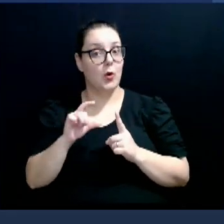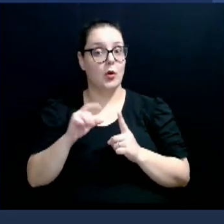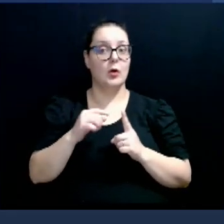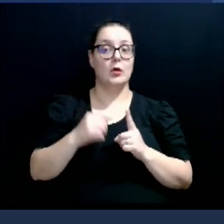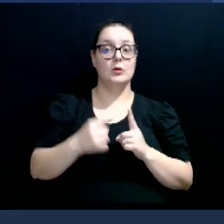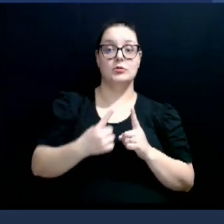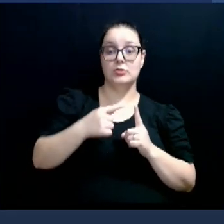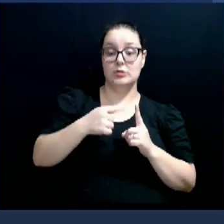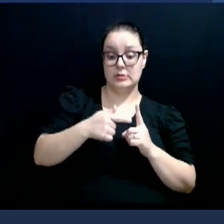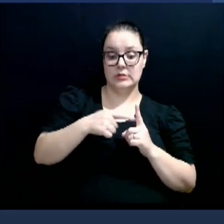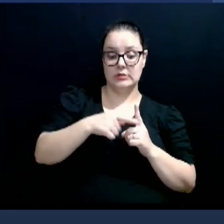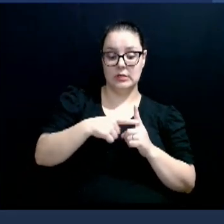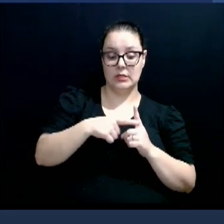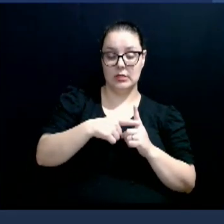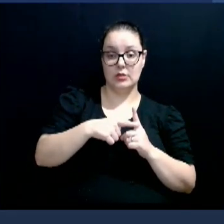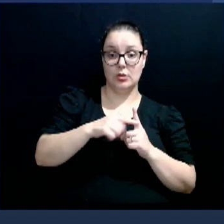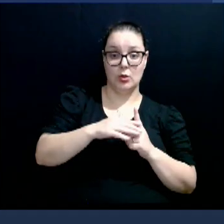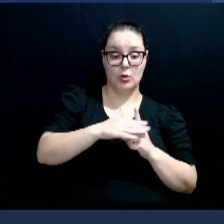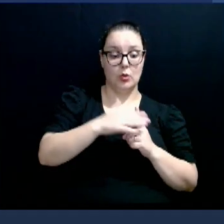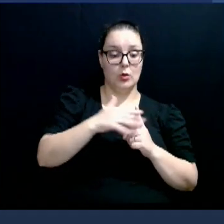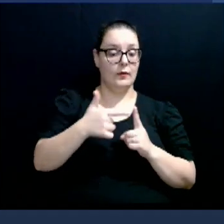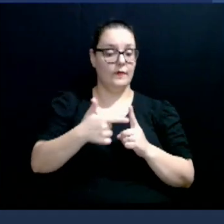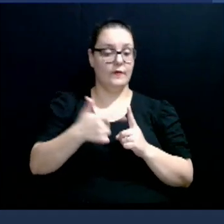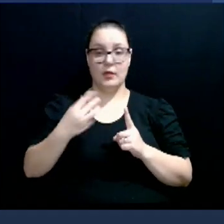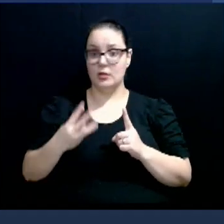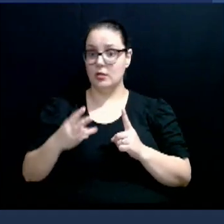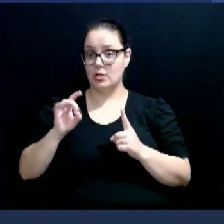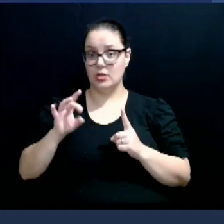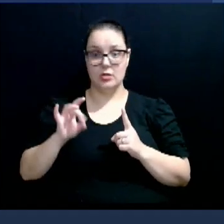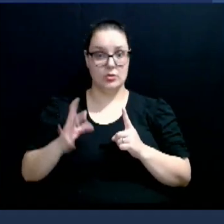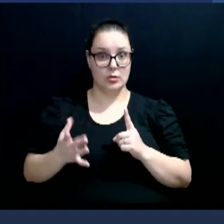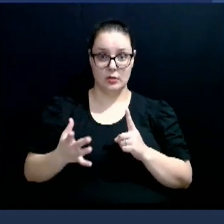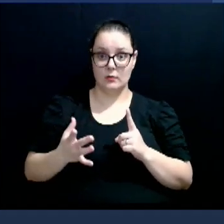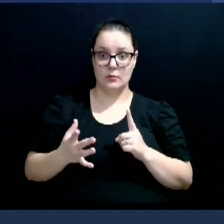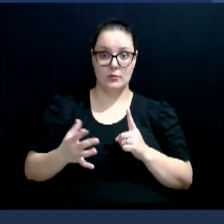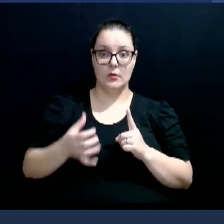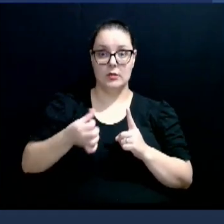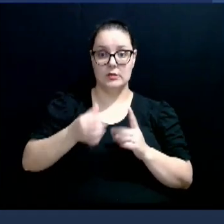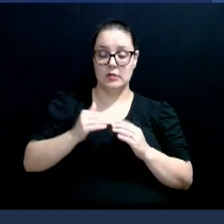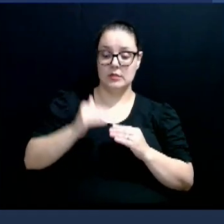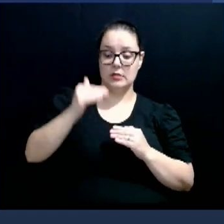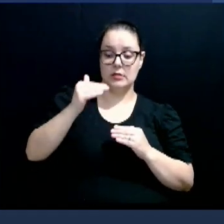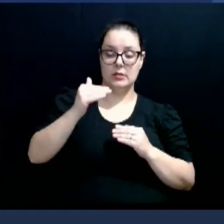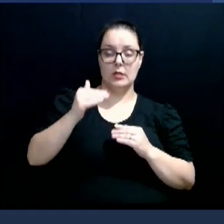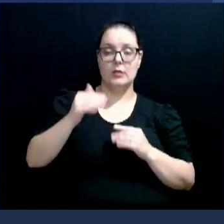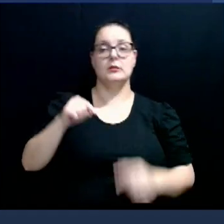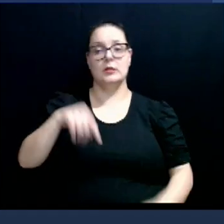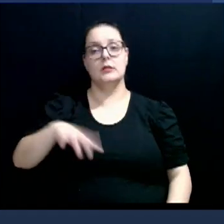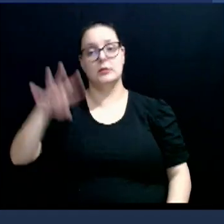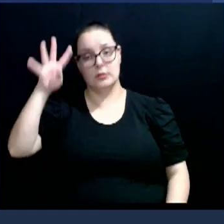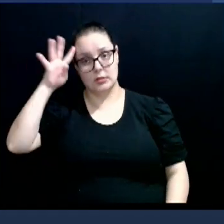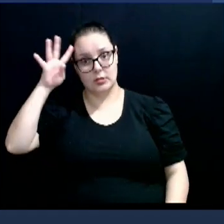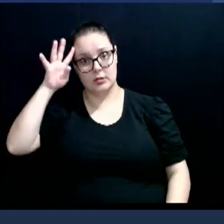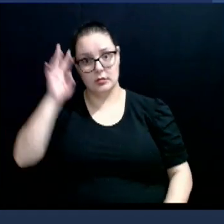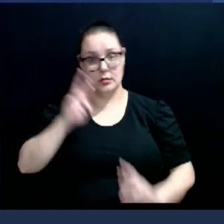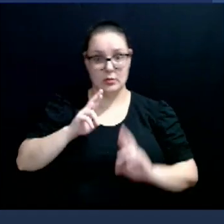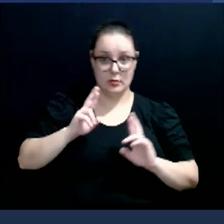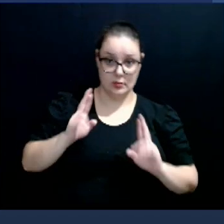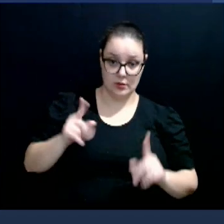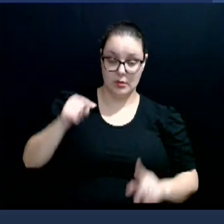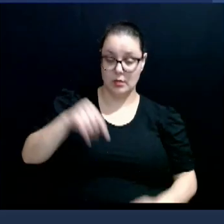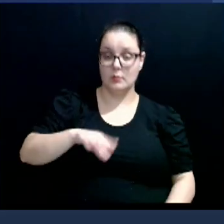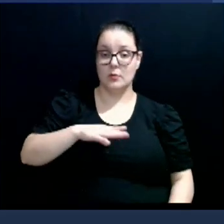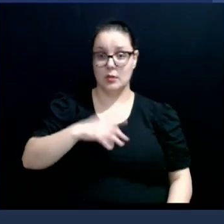graus, a máxima de 23, apenas 6 graus aí nesta quarta-feira de diferença aqui em